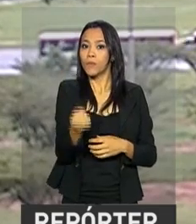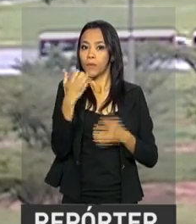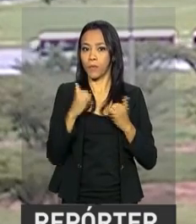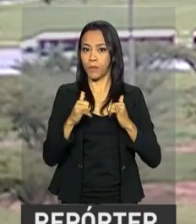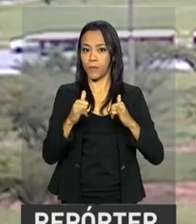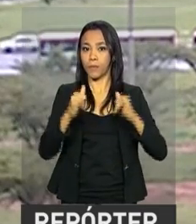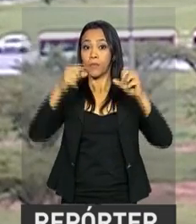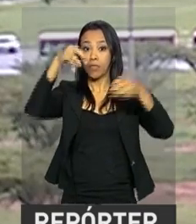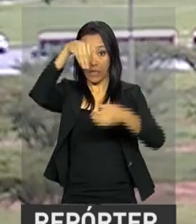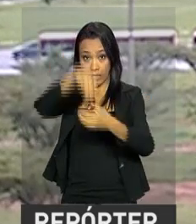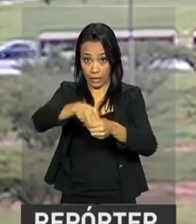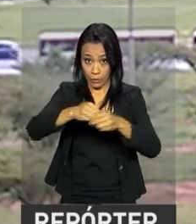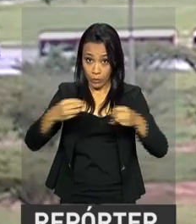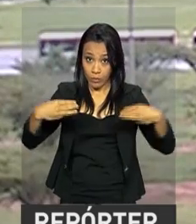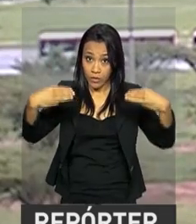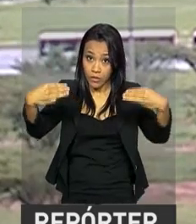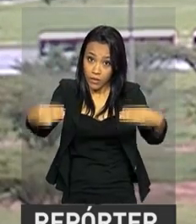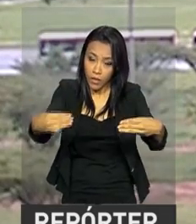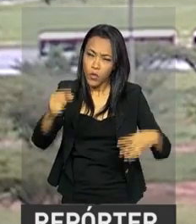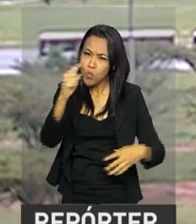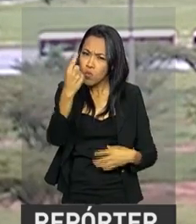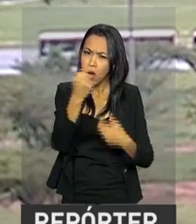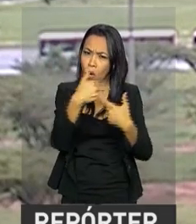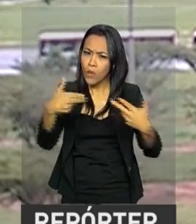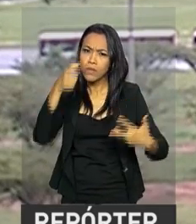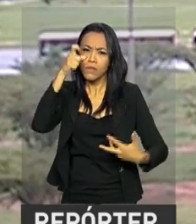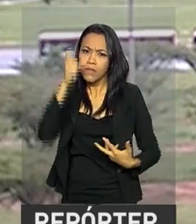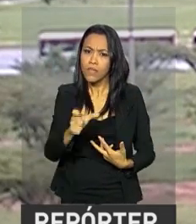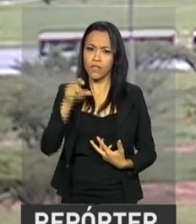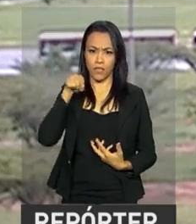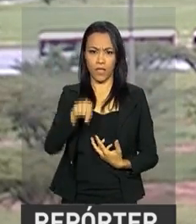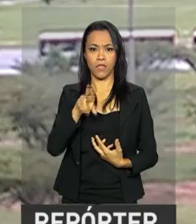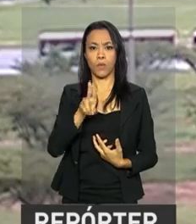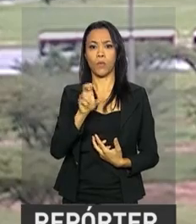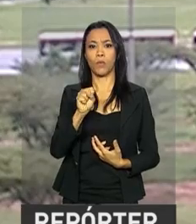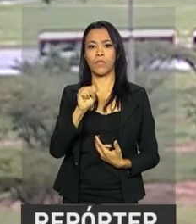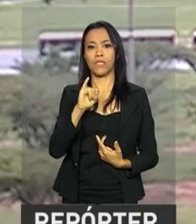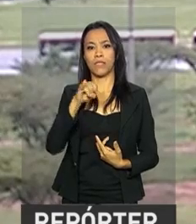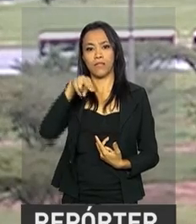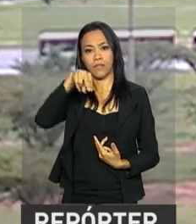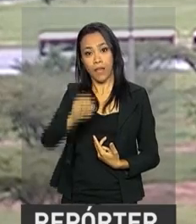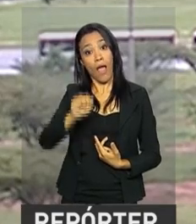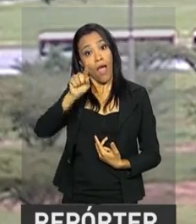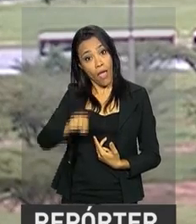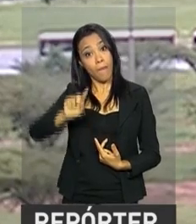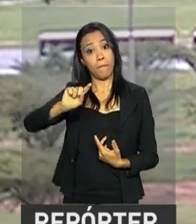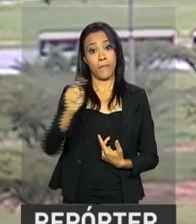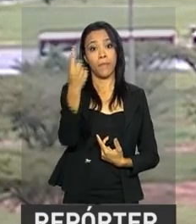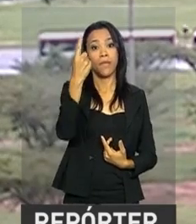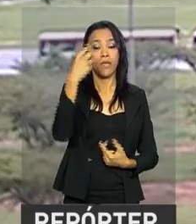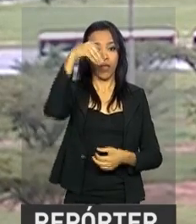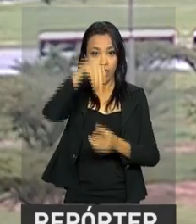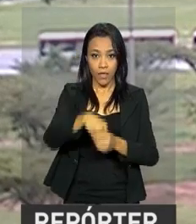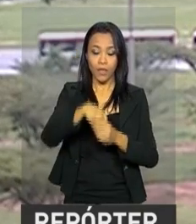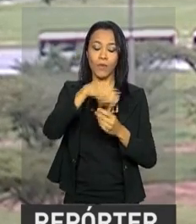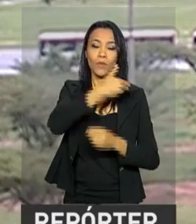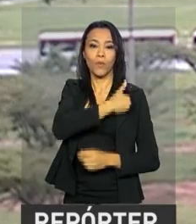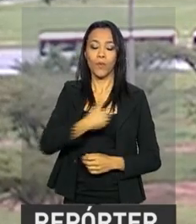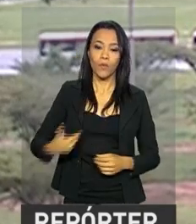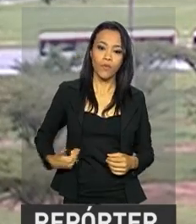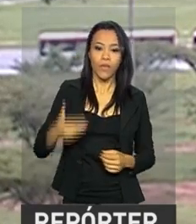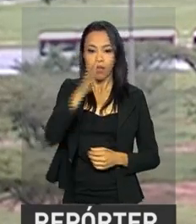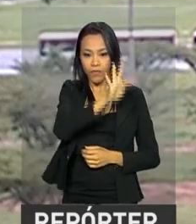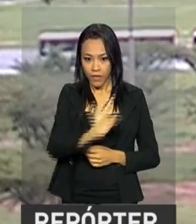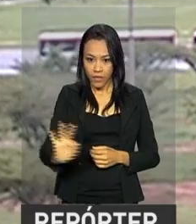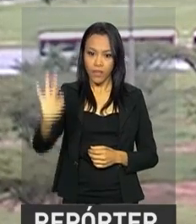ministério é uma das coisas interessantes dessa usina é que ela é a primeira do governo federal é a primeira instalada em um